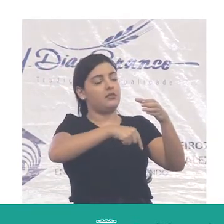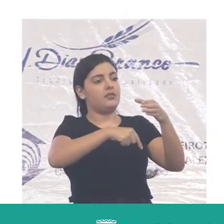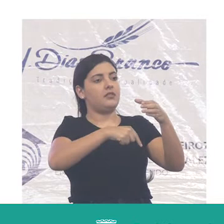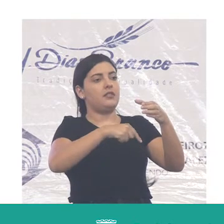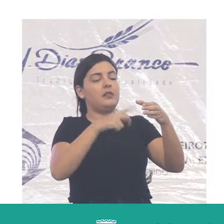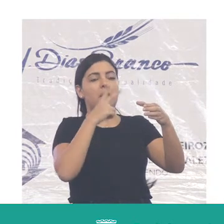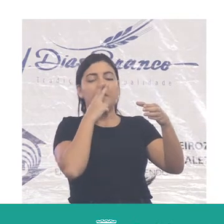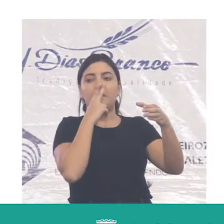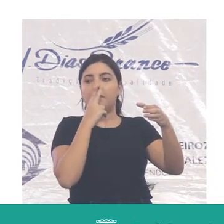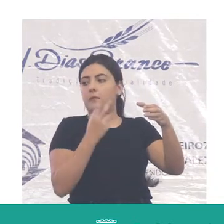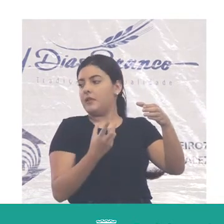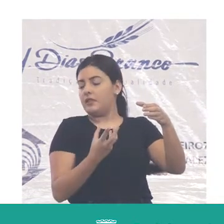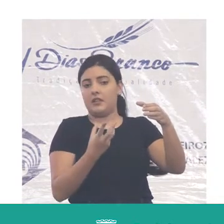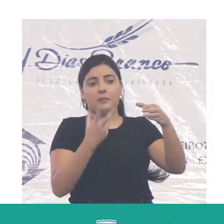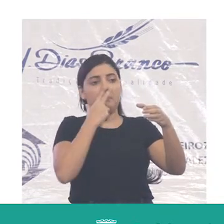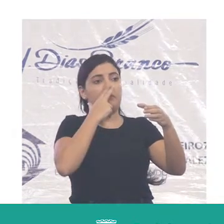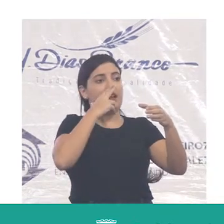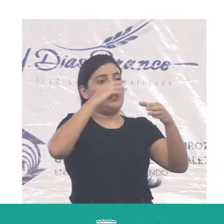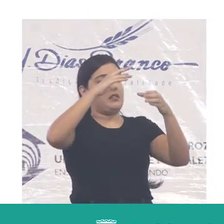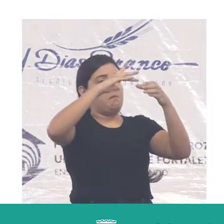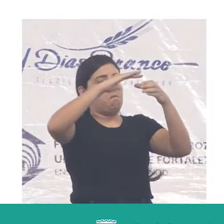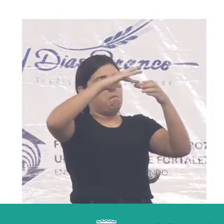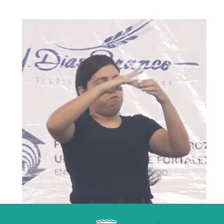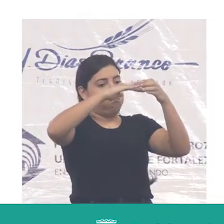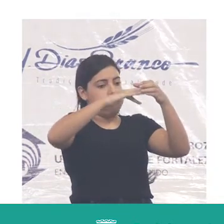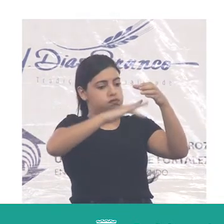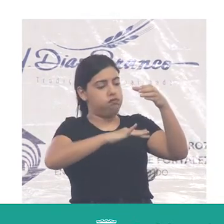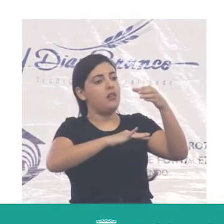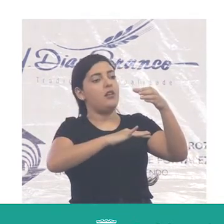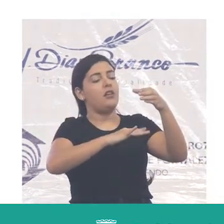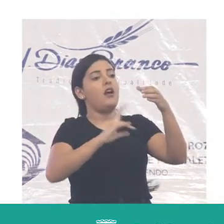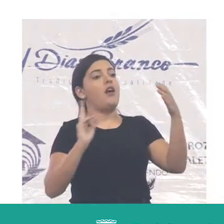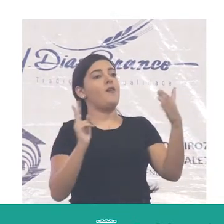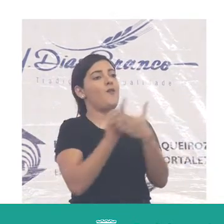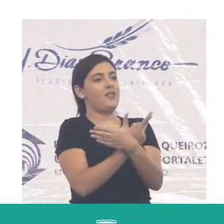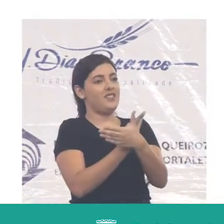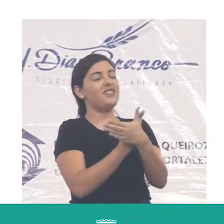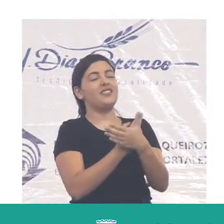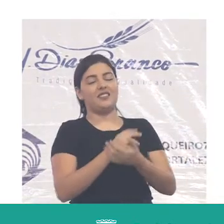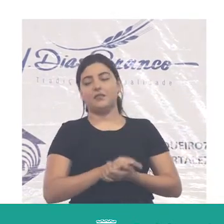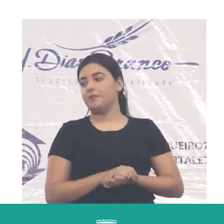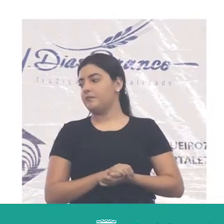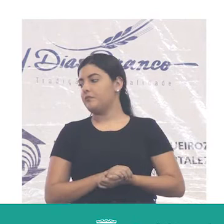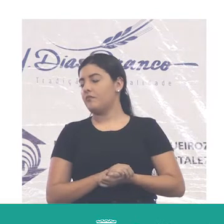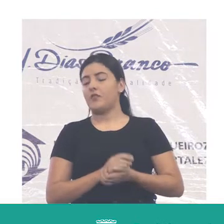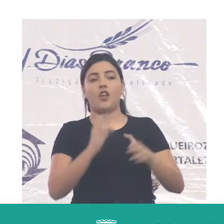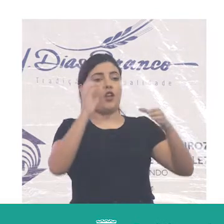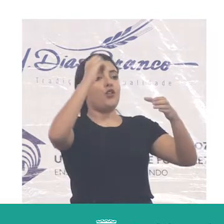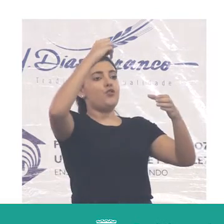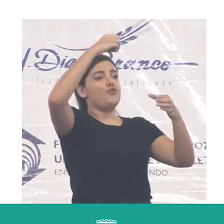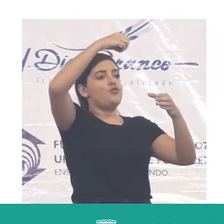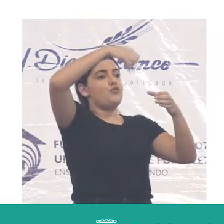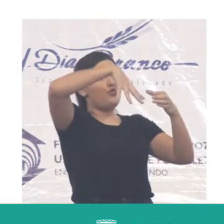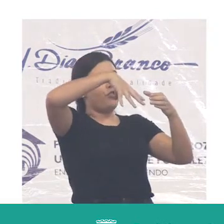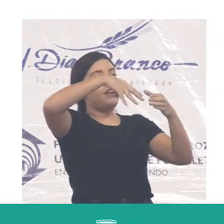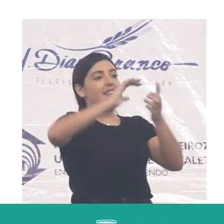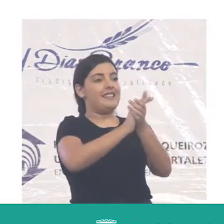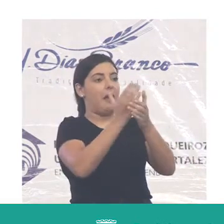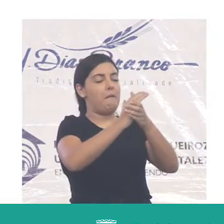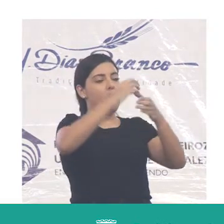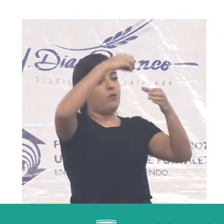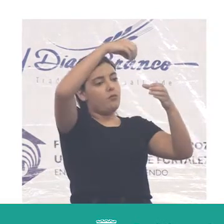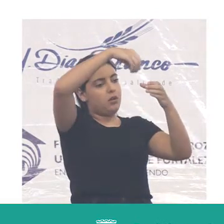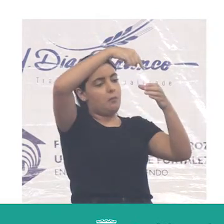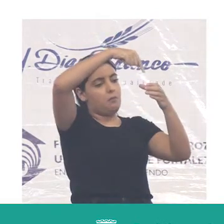Aquela barra de sabão vai afundar, não vai não? Vai afundar. Na hora que eu joguei a barra de sabão dentro do balde,